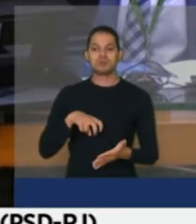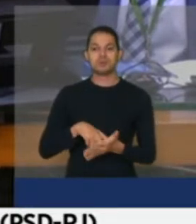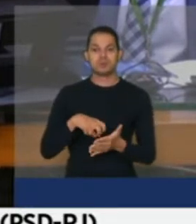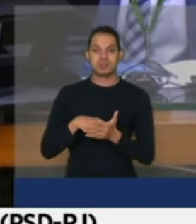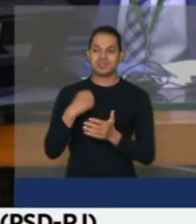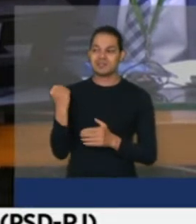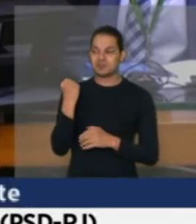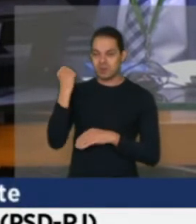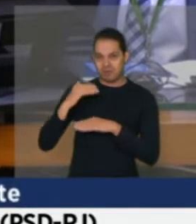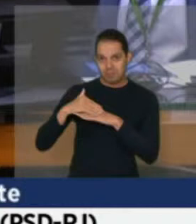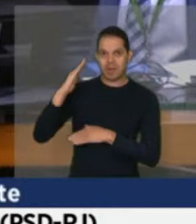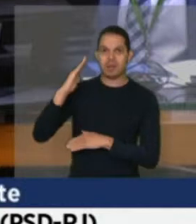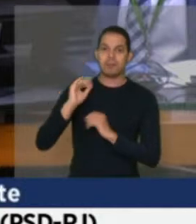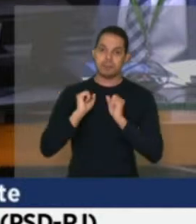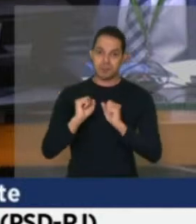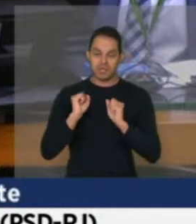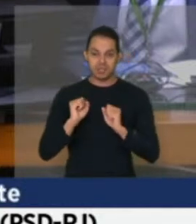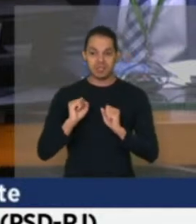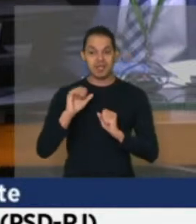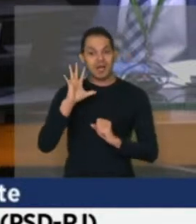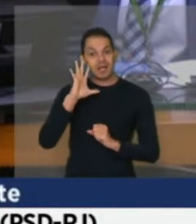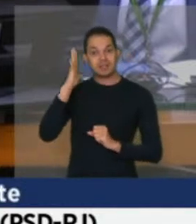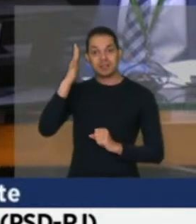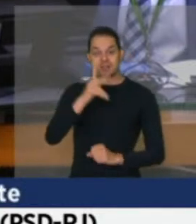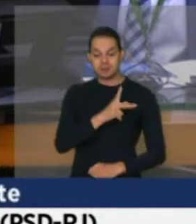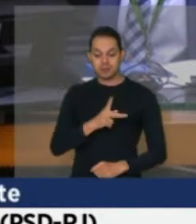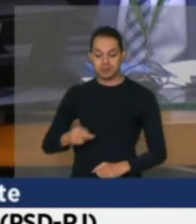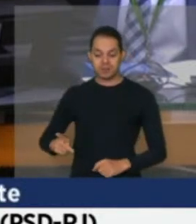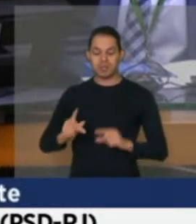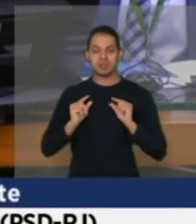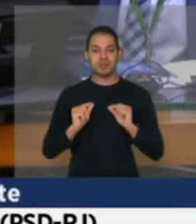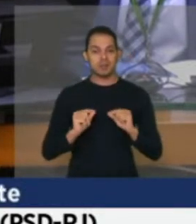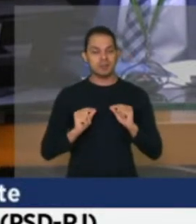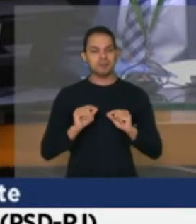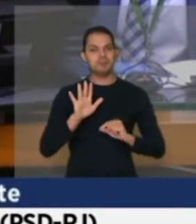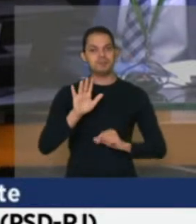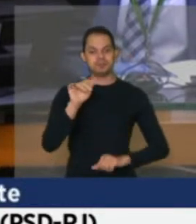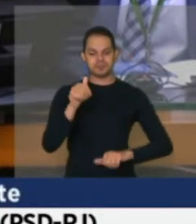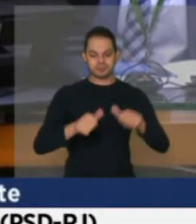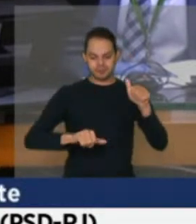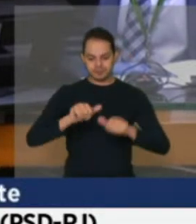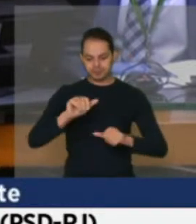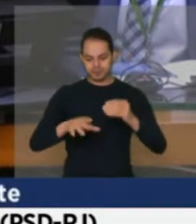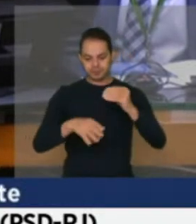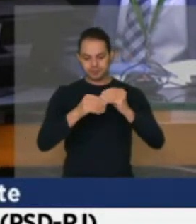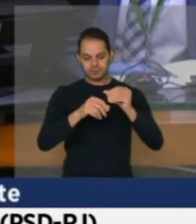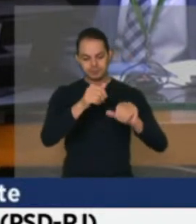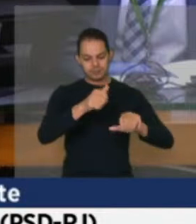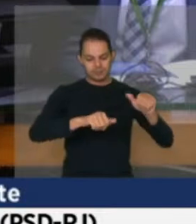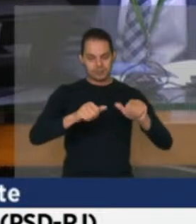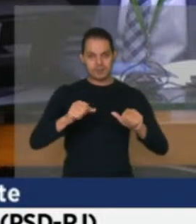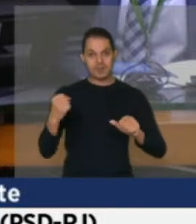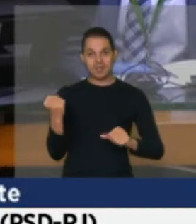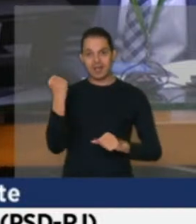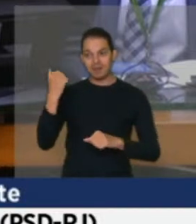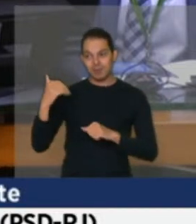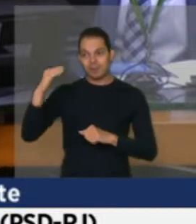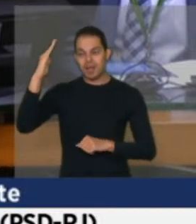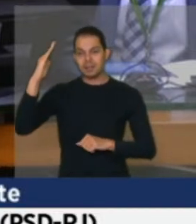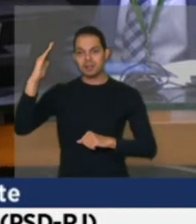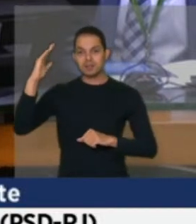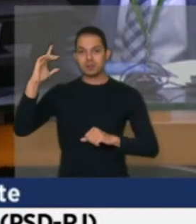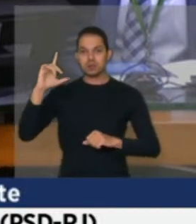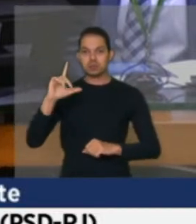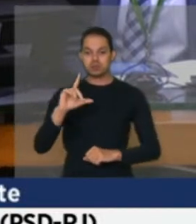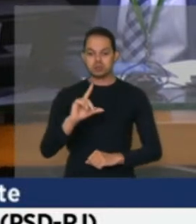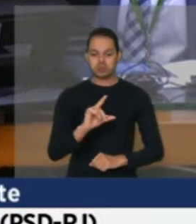grave. O que a decisão do presidente diz é que a apreciação das emendas será da mais grave para a menos grave.